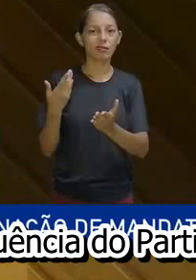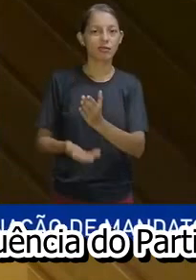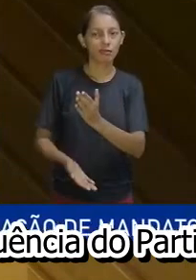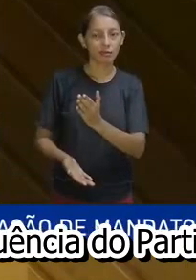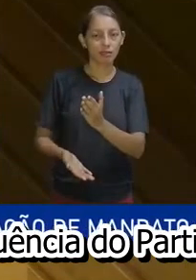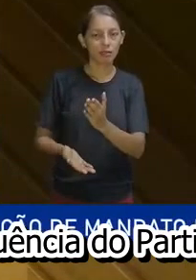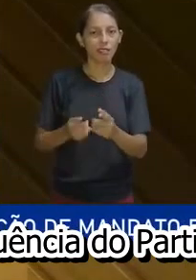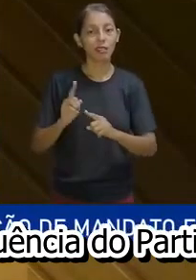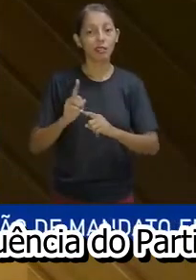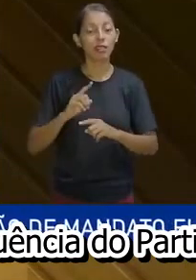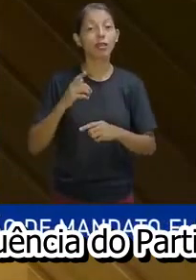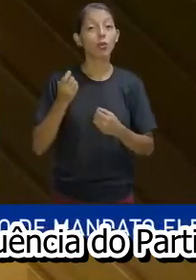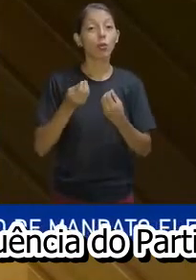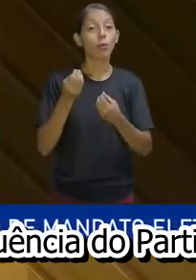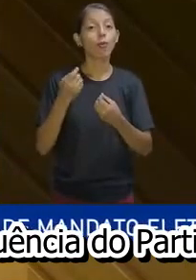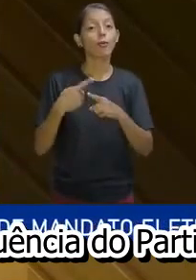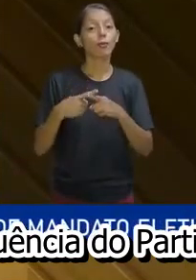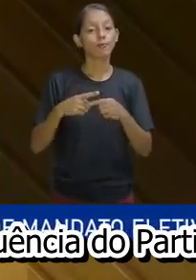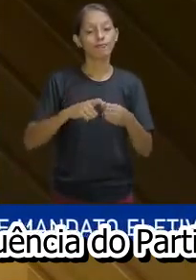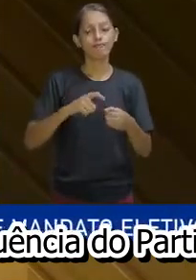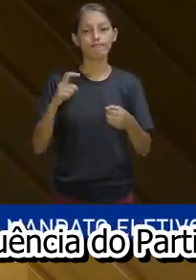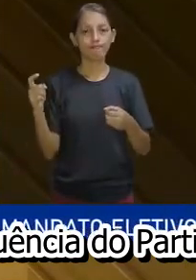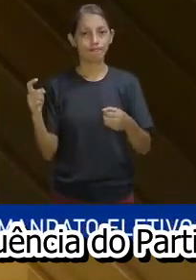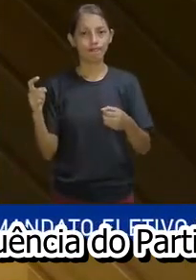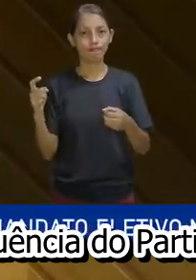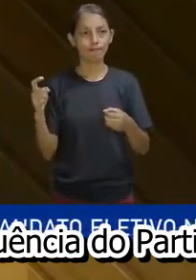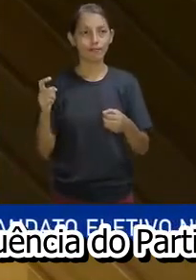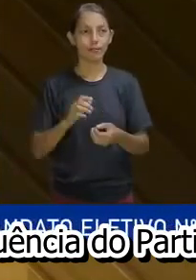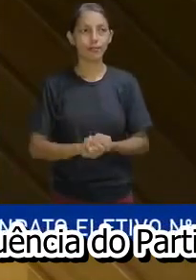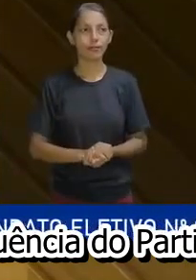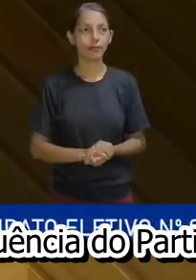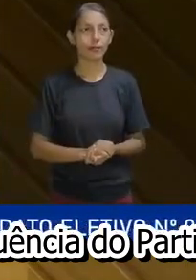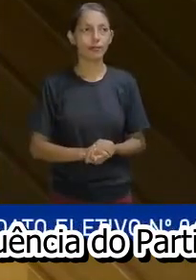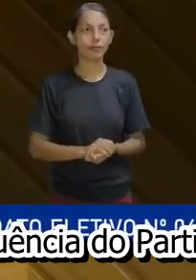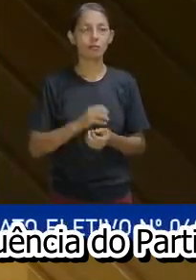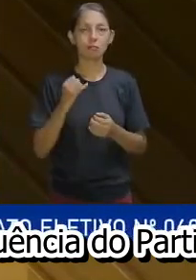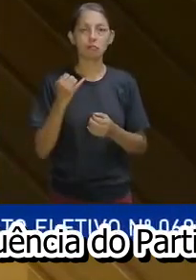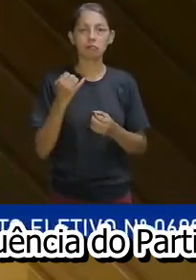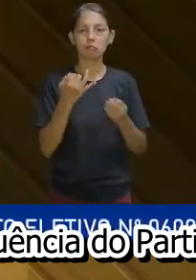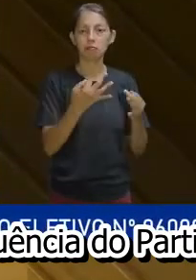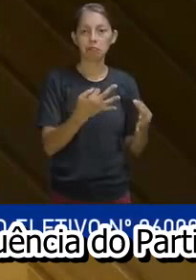em face da desfiliação sem justa causa e sem anuência do partido.